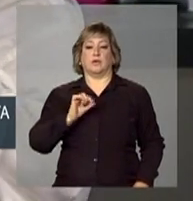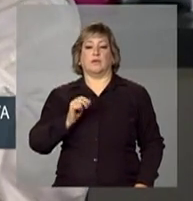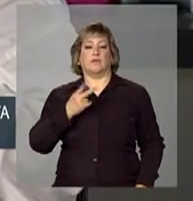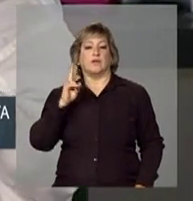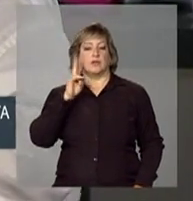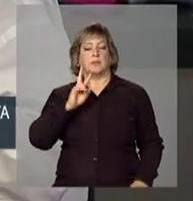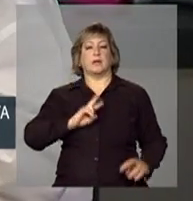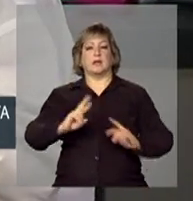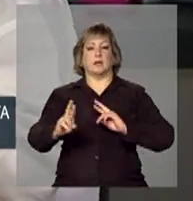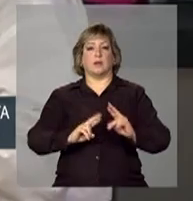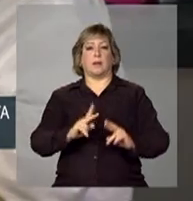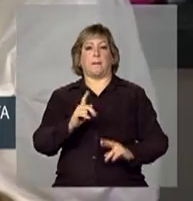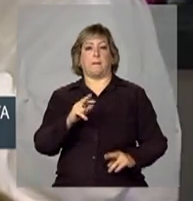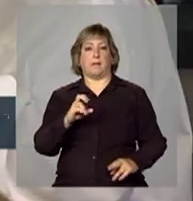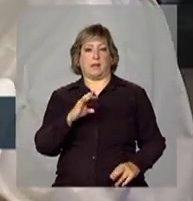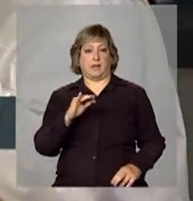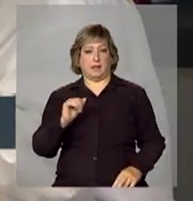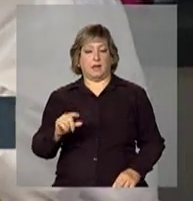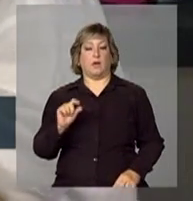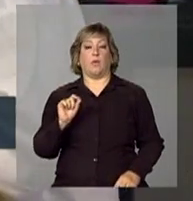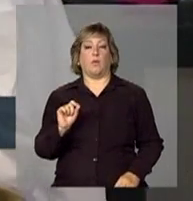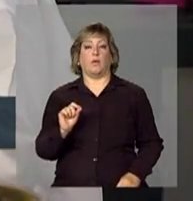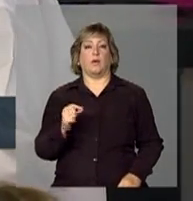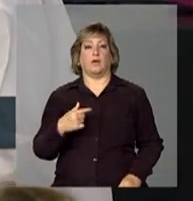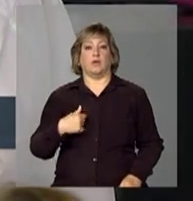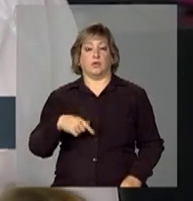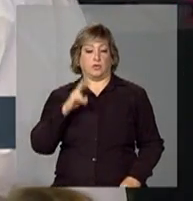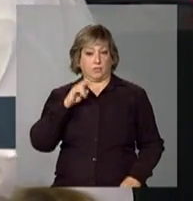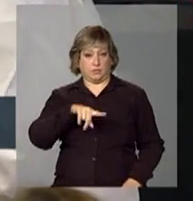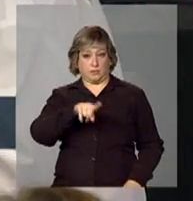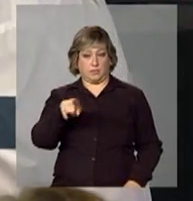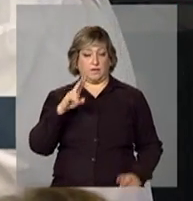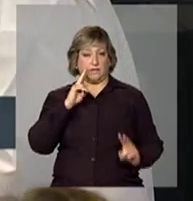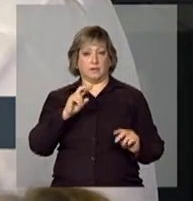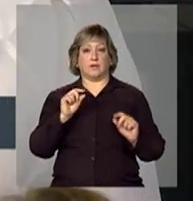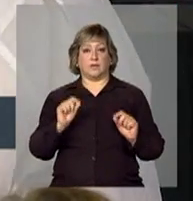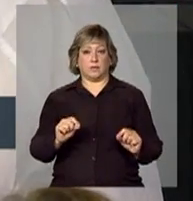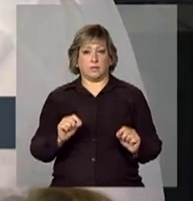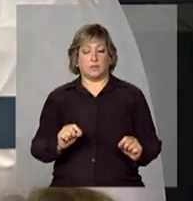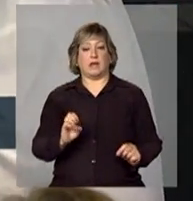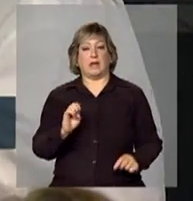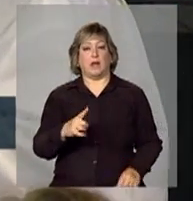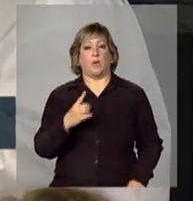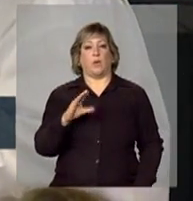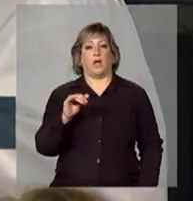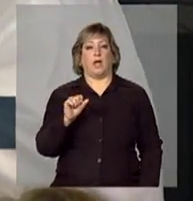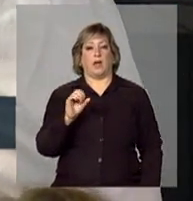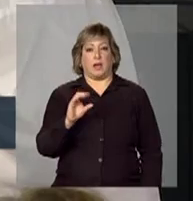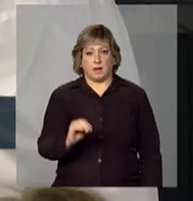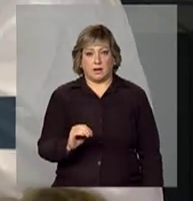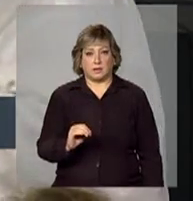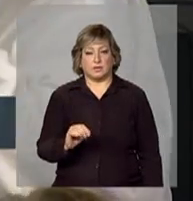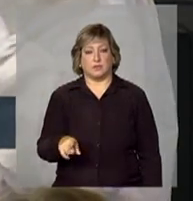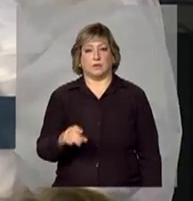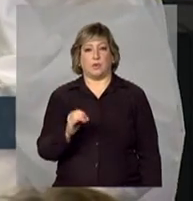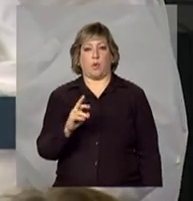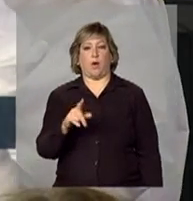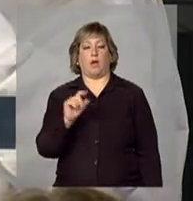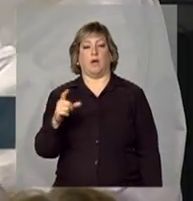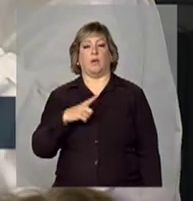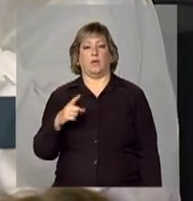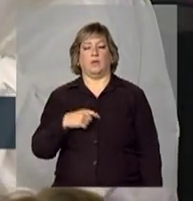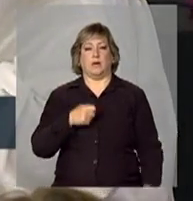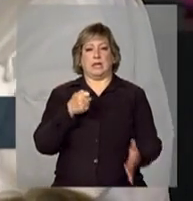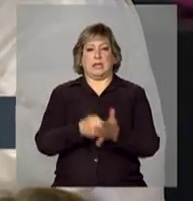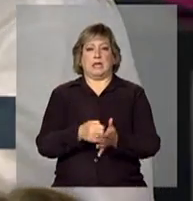que nós gostaríamos de que os senhores observassem é um caso em que o órgão de repressão da